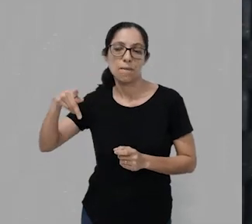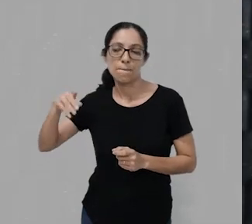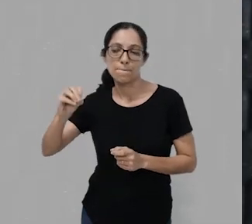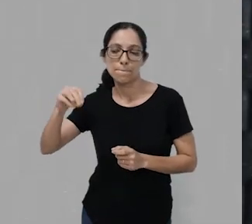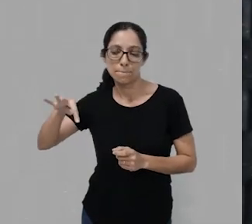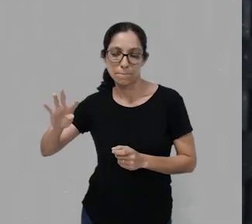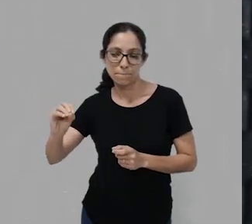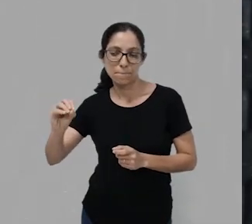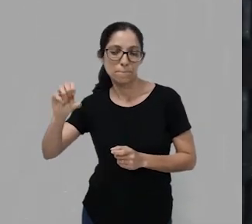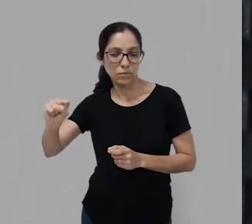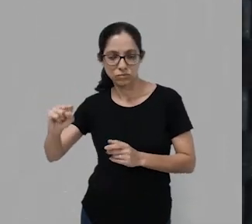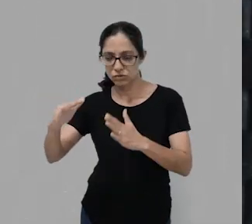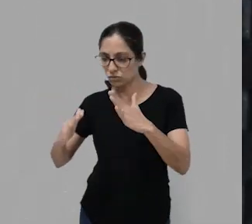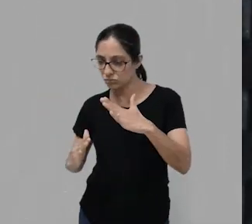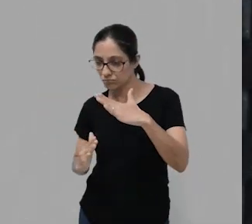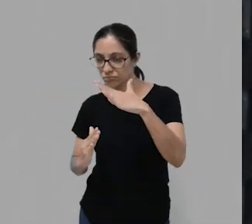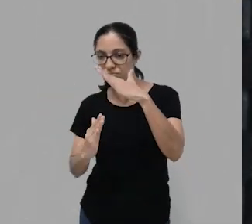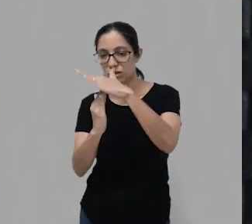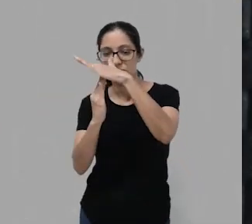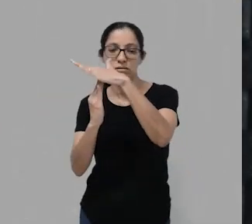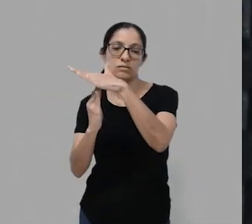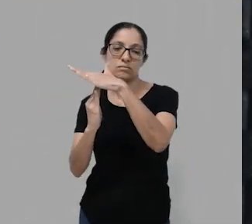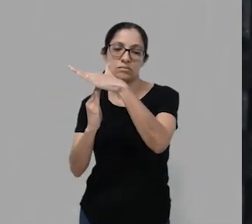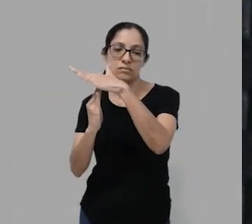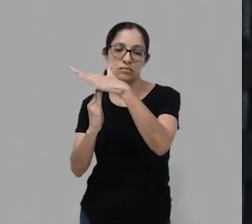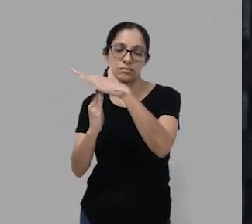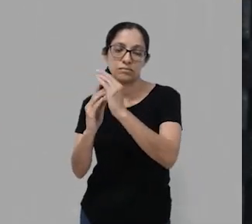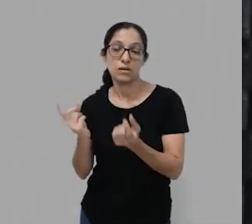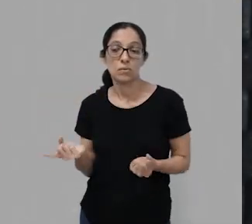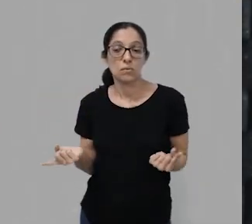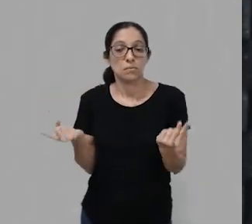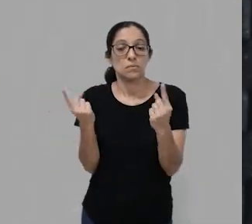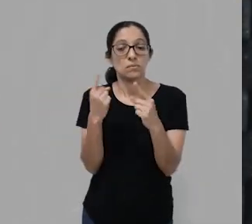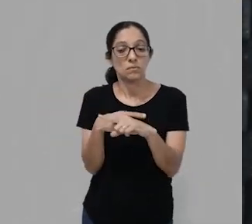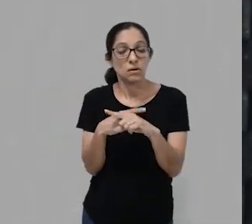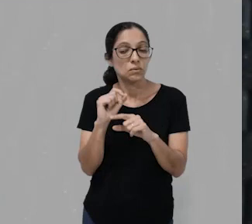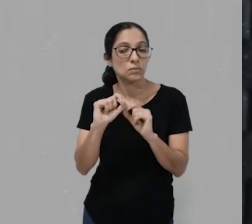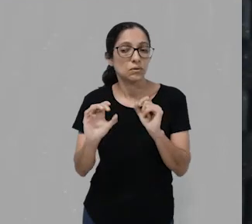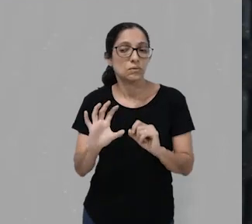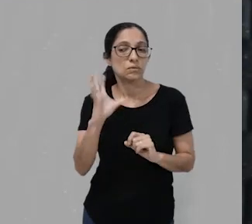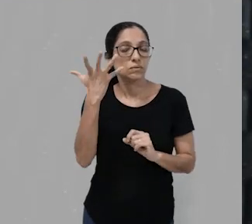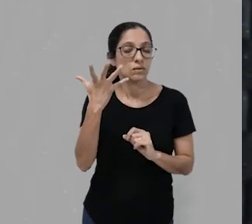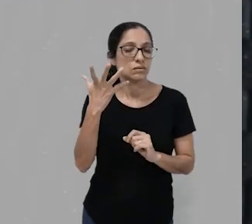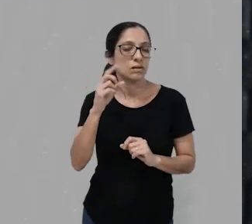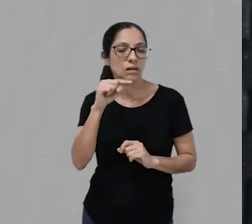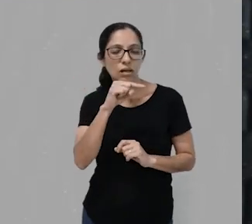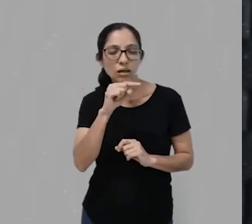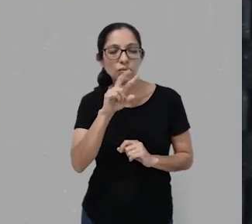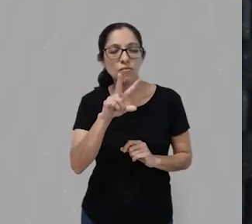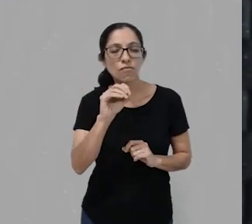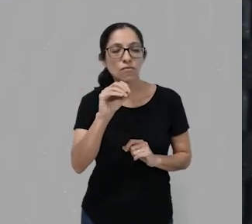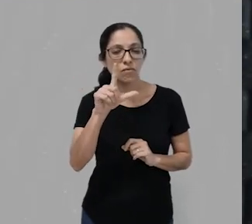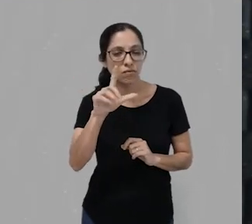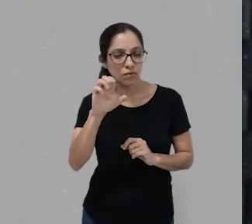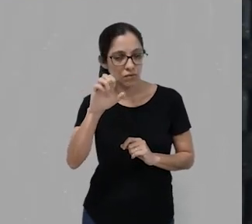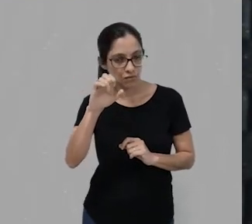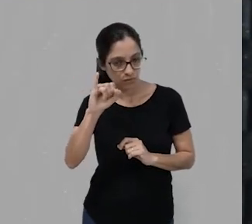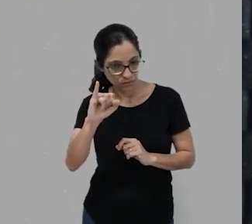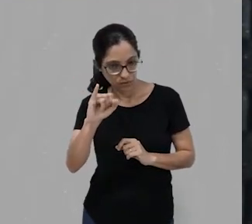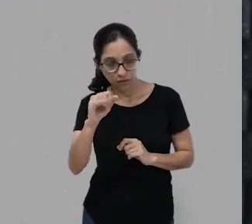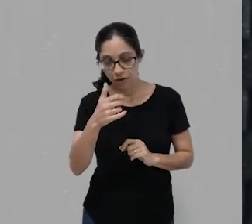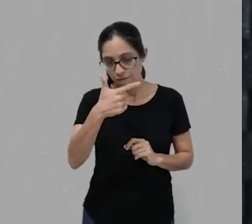aqui, ó, o máximo de 30 pontos. Ao contrário do que acontece no voleibol. No voleibol nós vimos lá